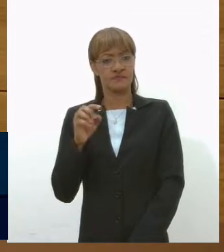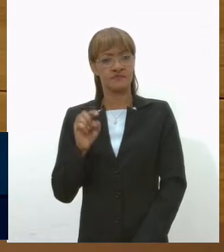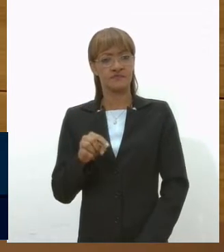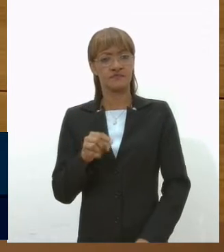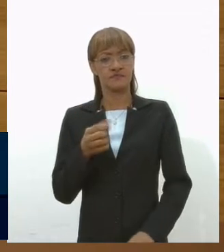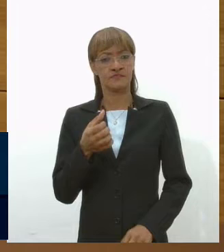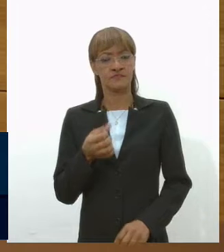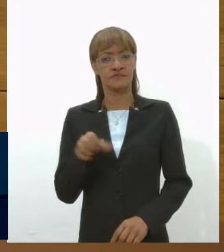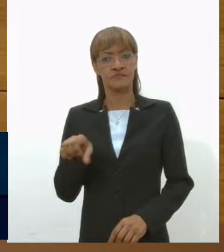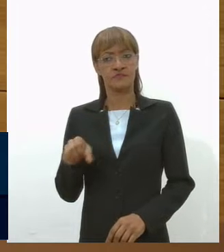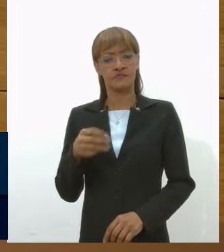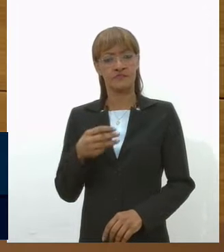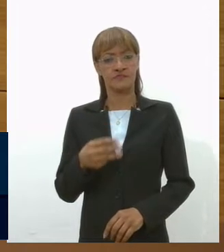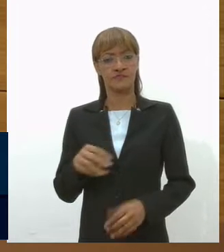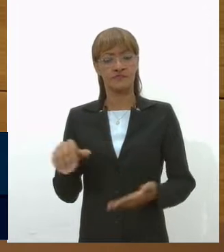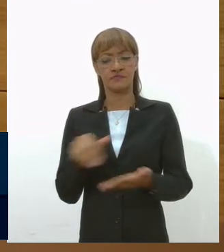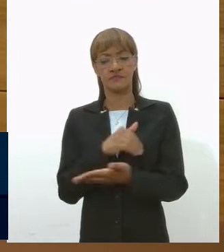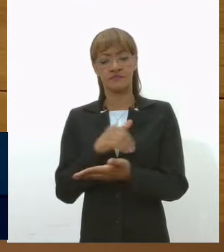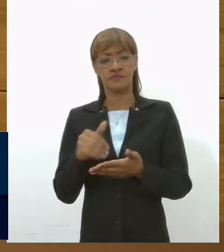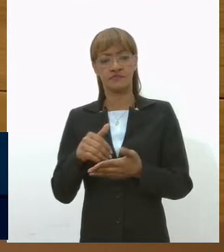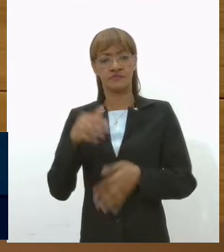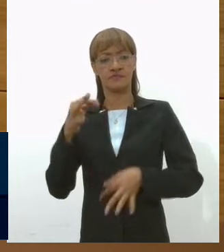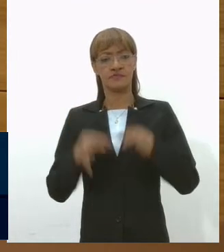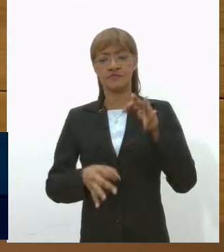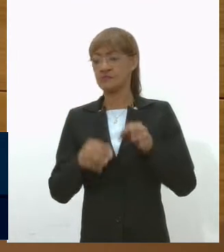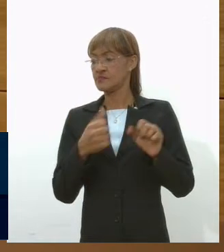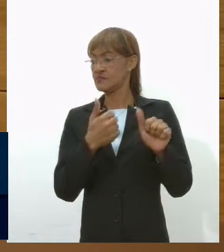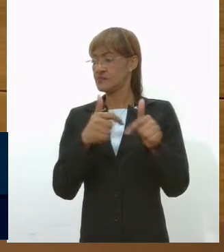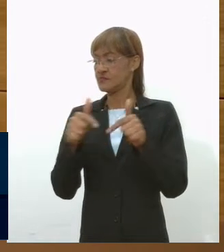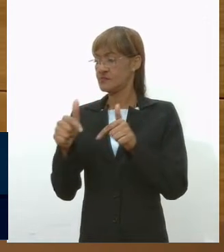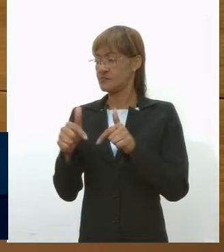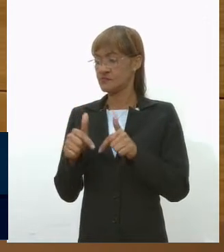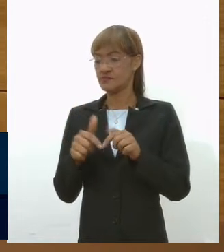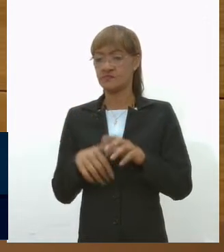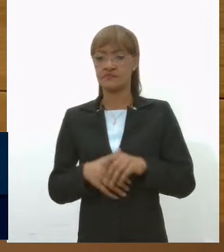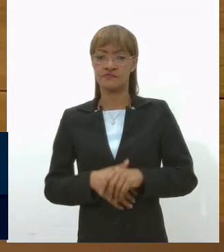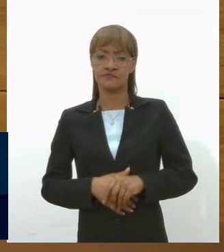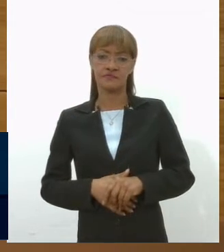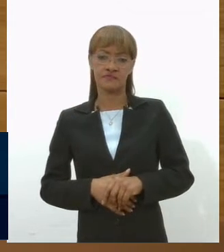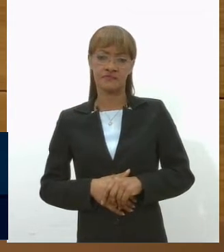4.693, da Secretaria de Estado de Justiça, Trabalho e Defesa do Consumidor.